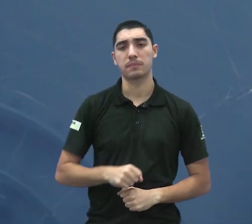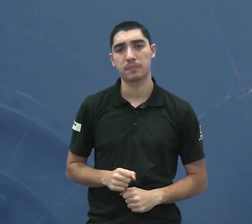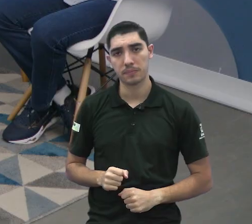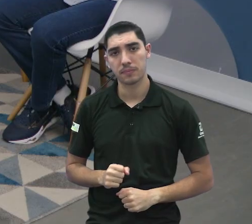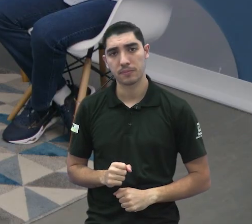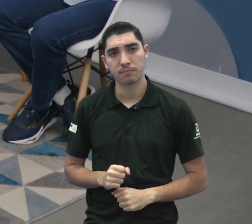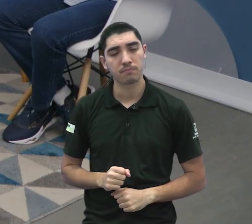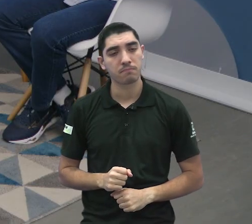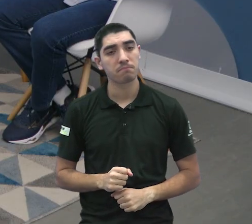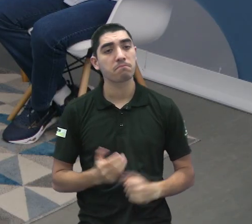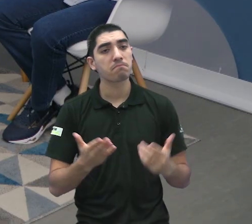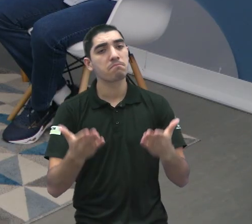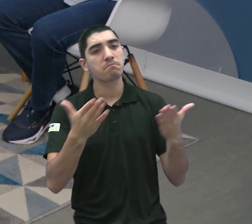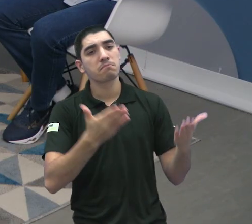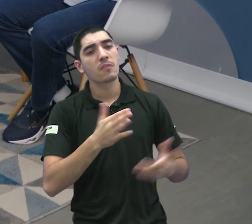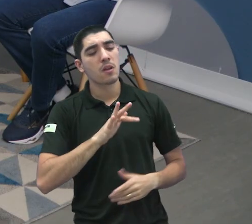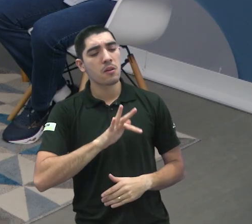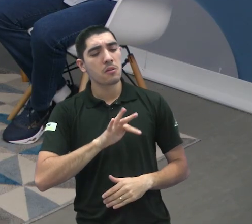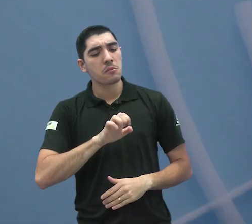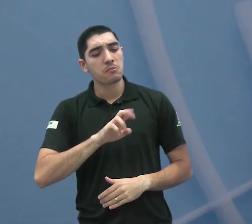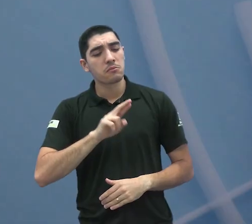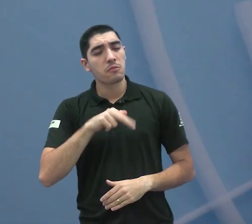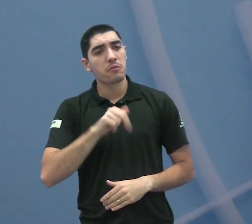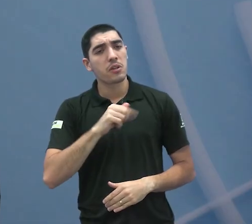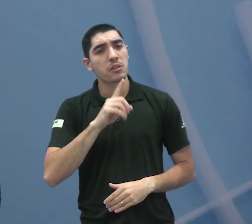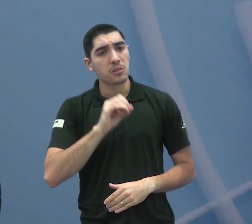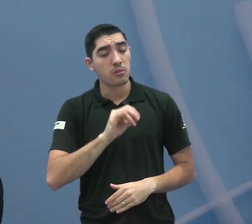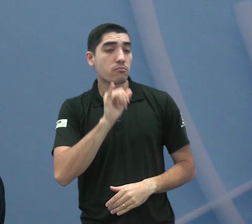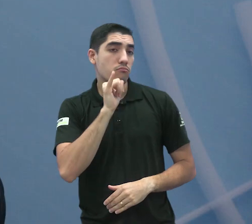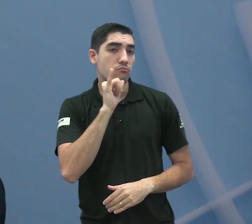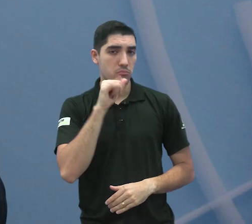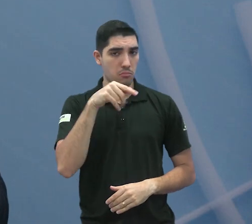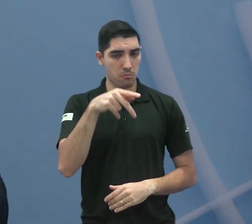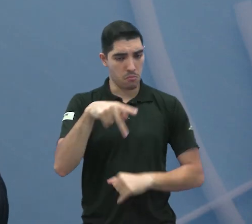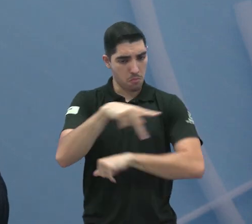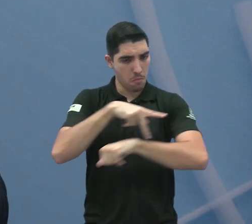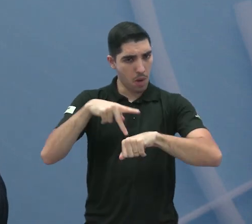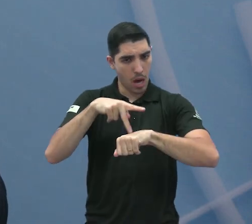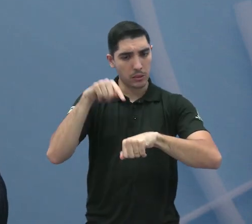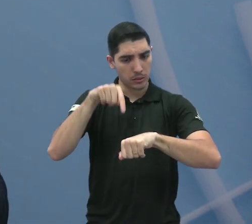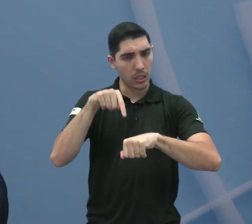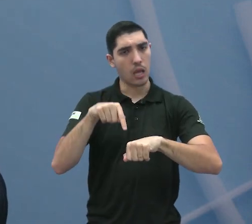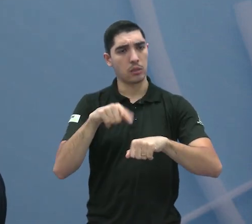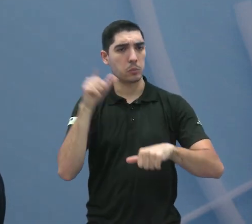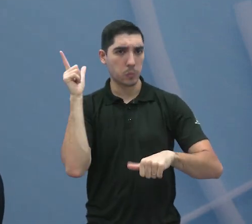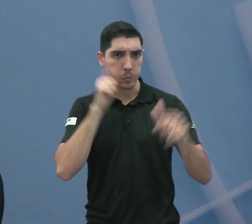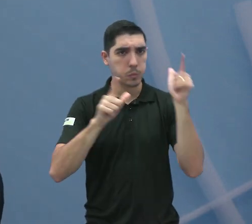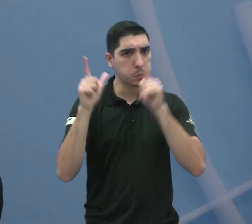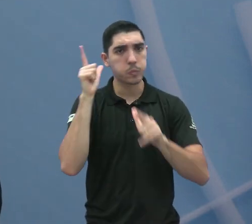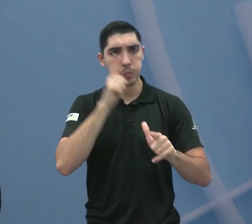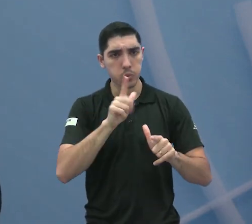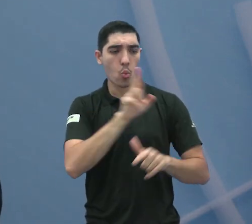E, Fernando, o ritmo que um país se desenvolve pensando em tecnologia, ele também